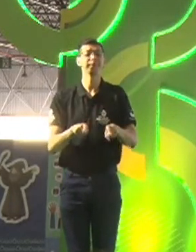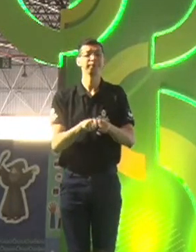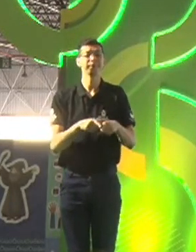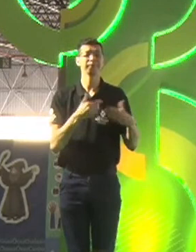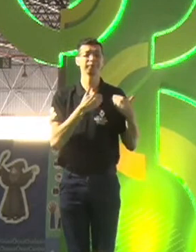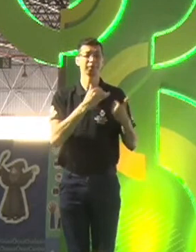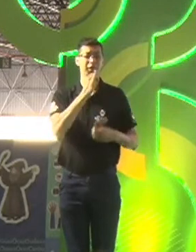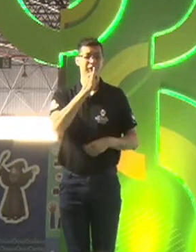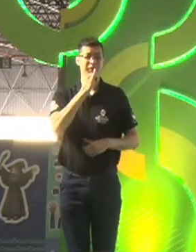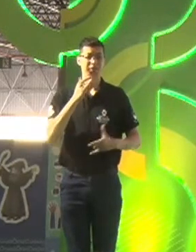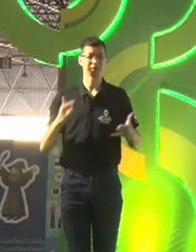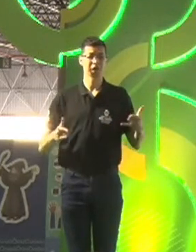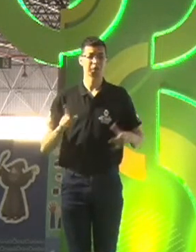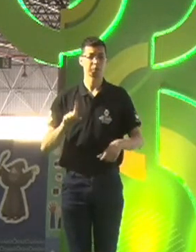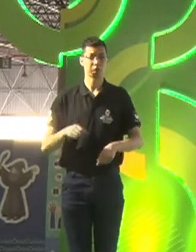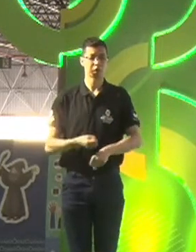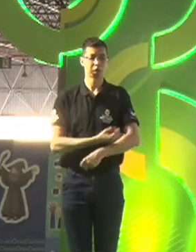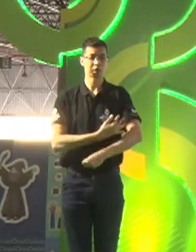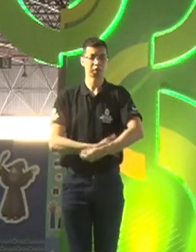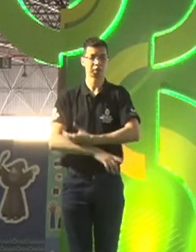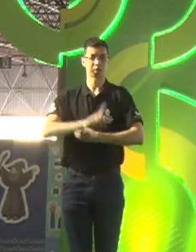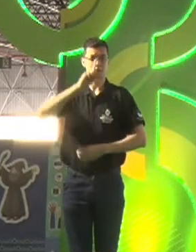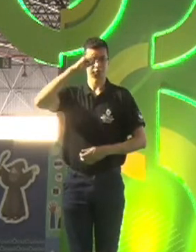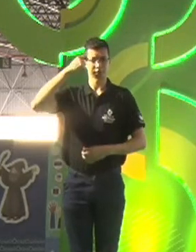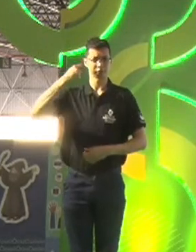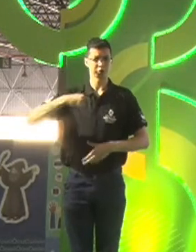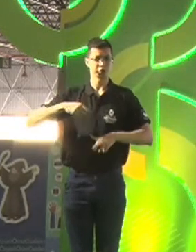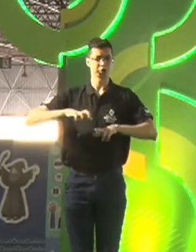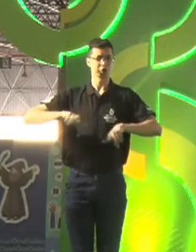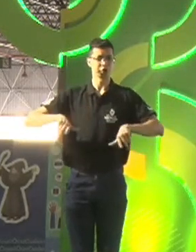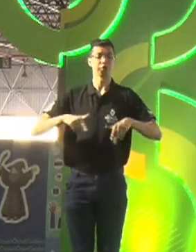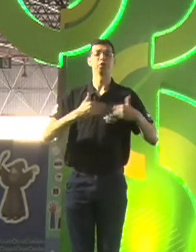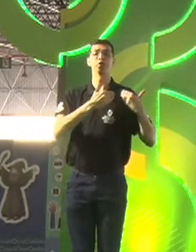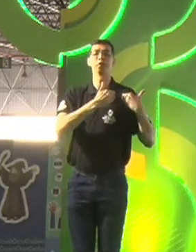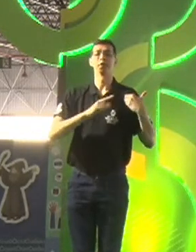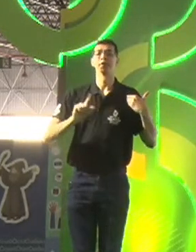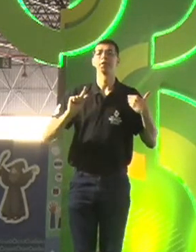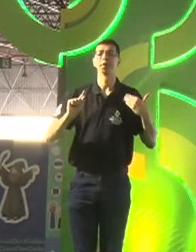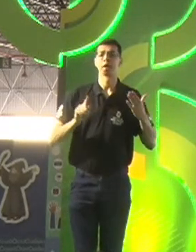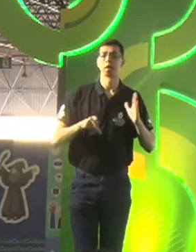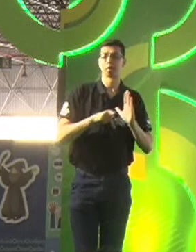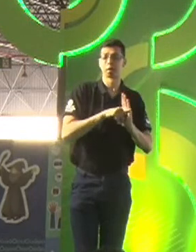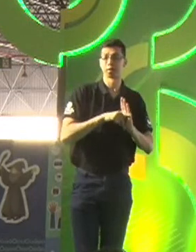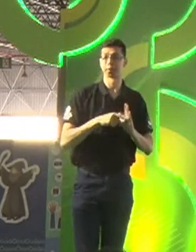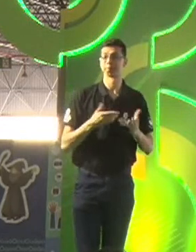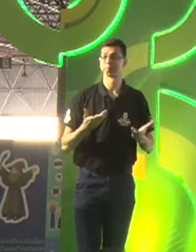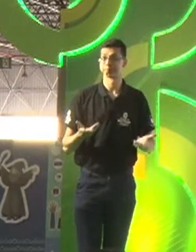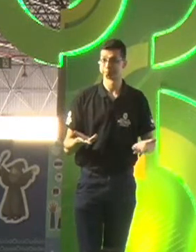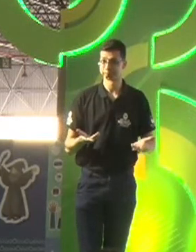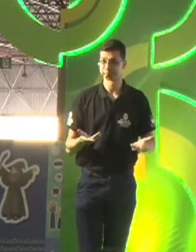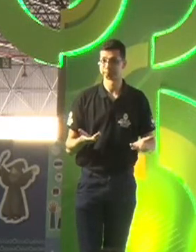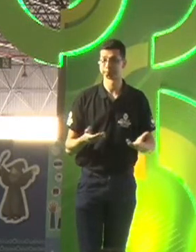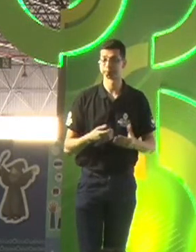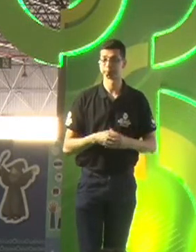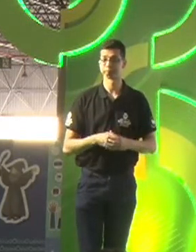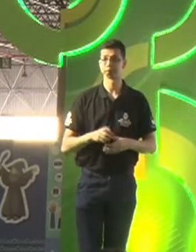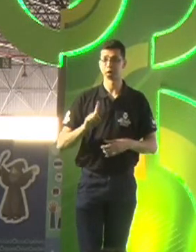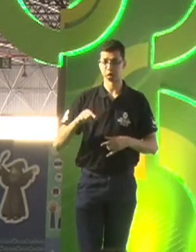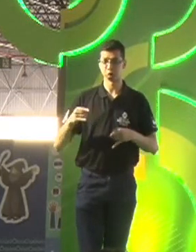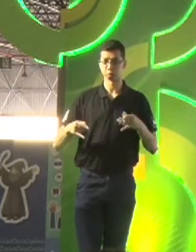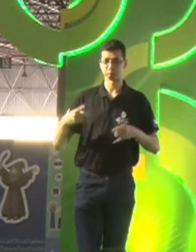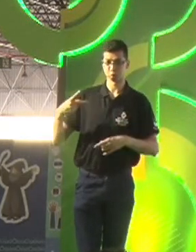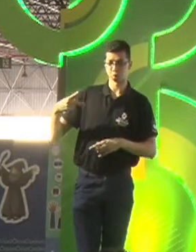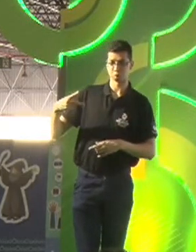robô que é motivo toma uma determinada decisão de quem é a responsabilidade daquela decisão é do próprio